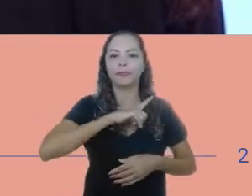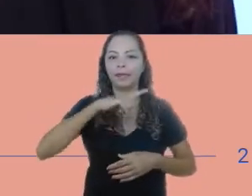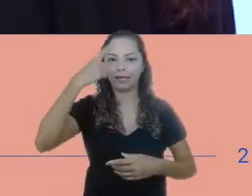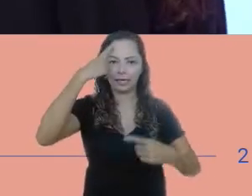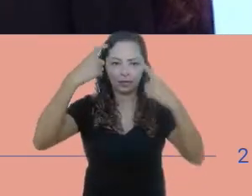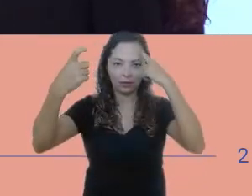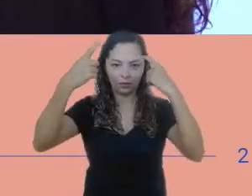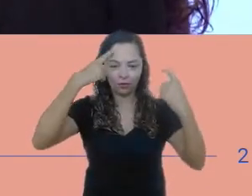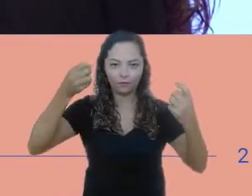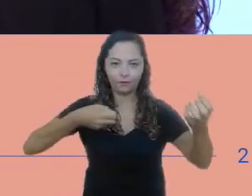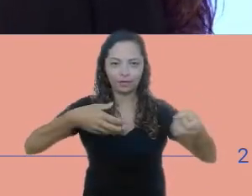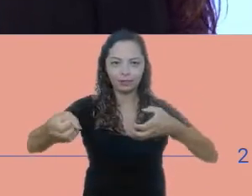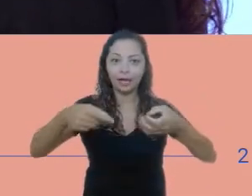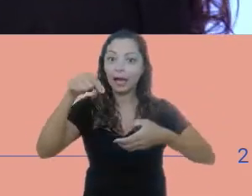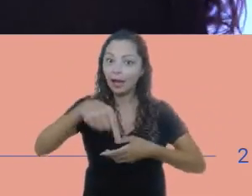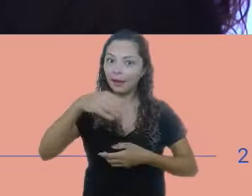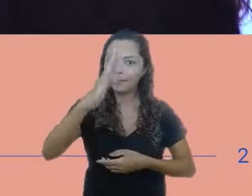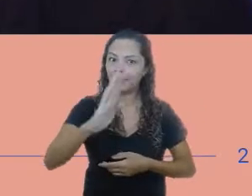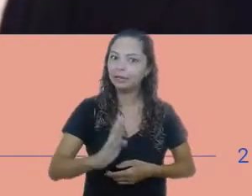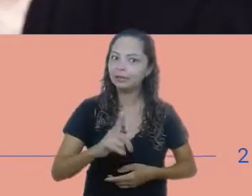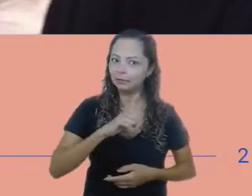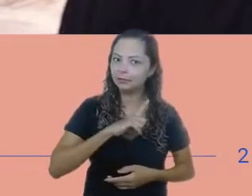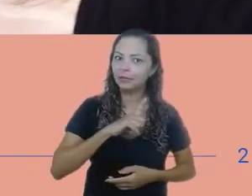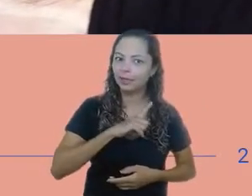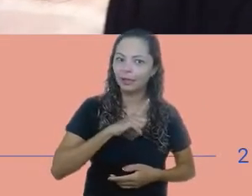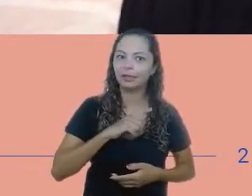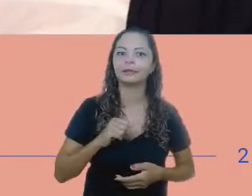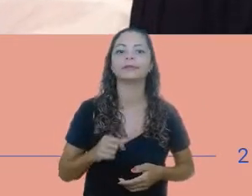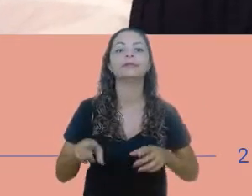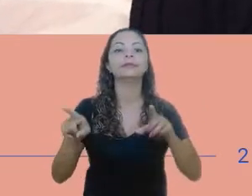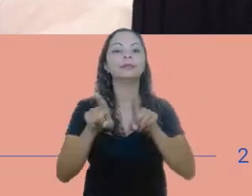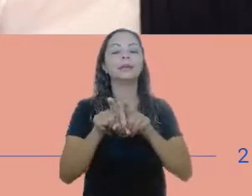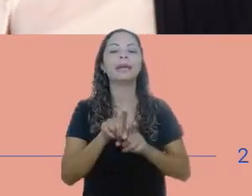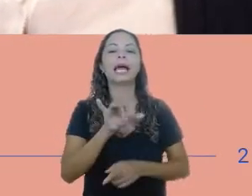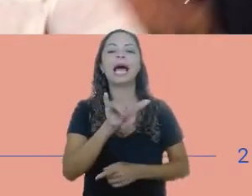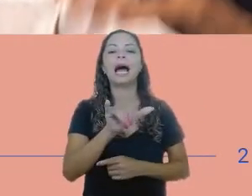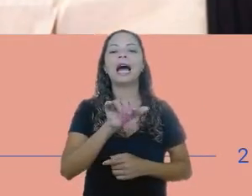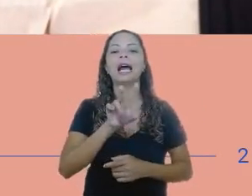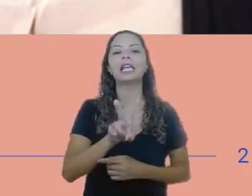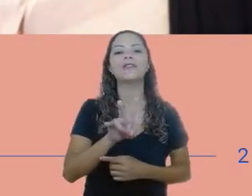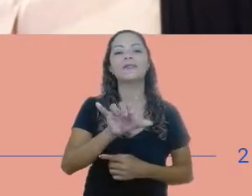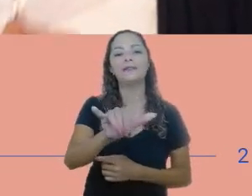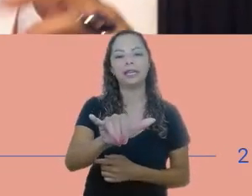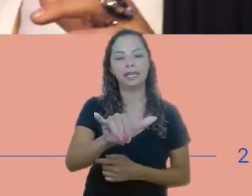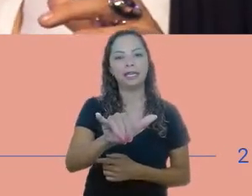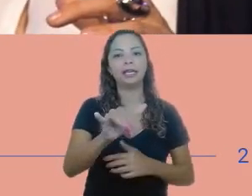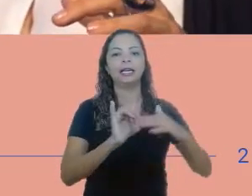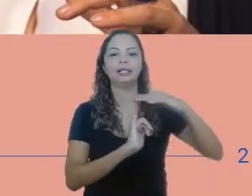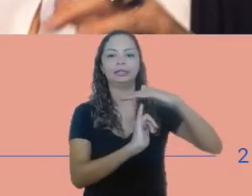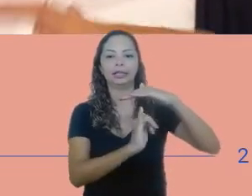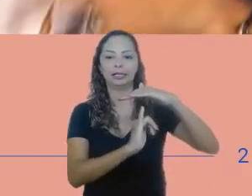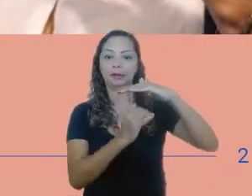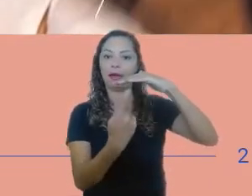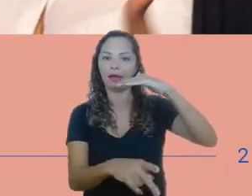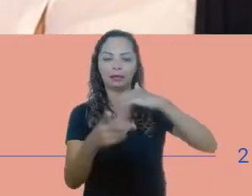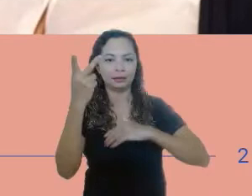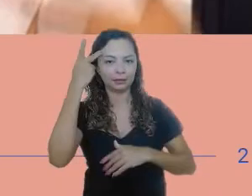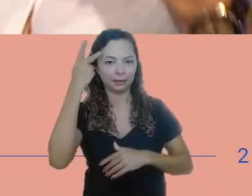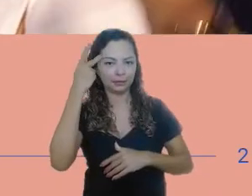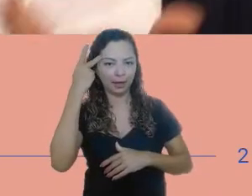no Brasil acontecendo ah ah ele também é uma Startup aqui de São Paulo que